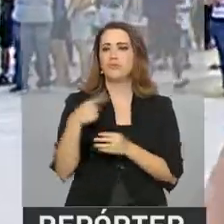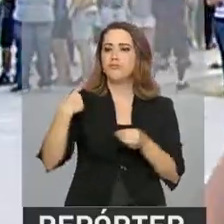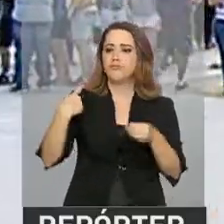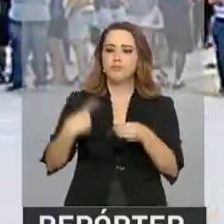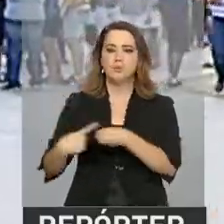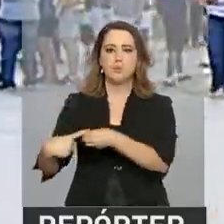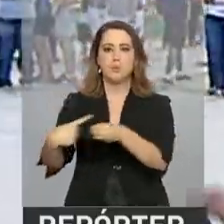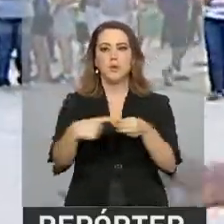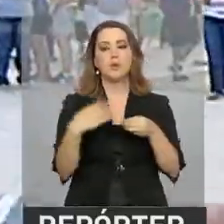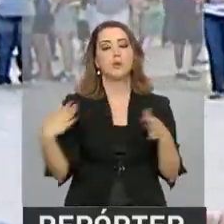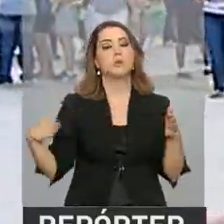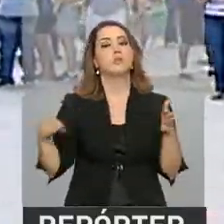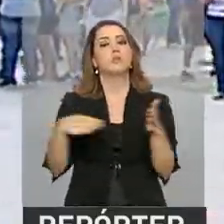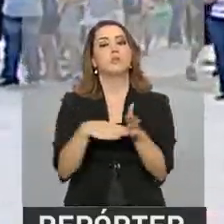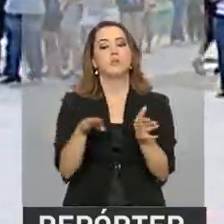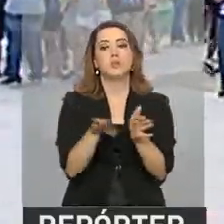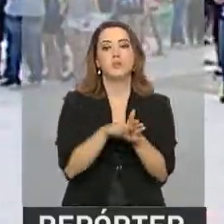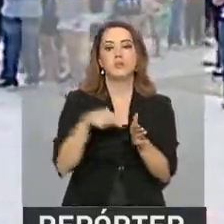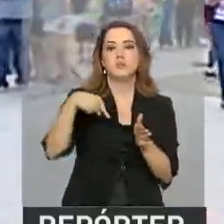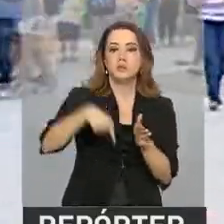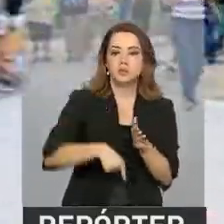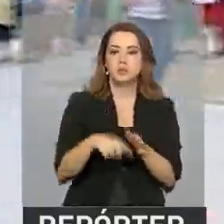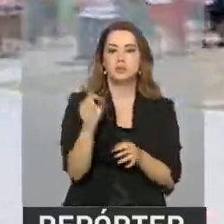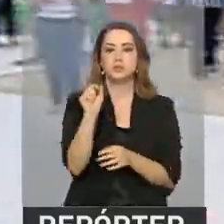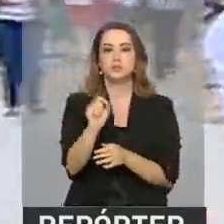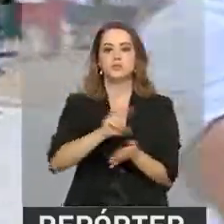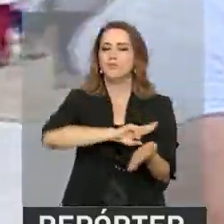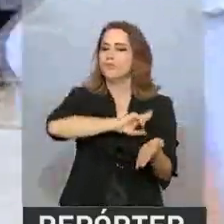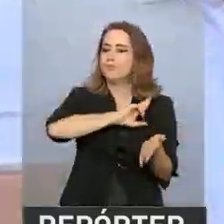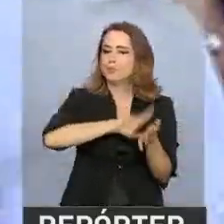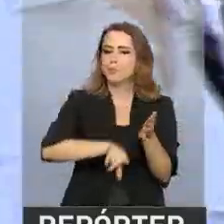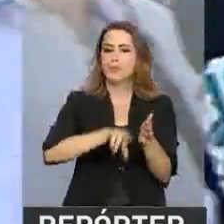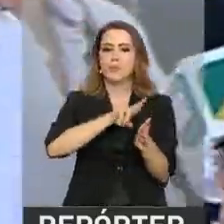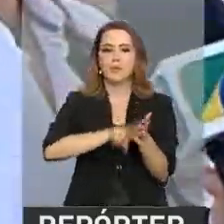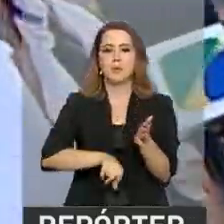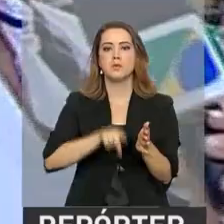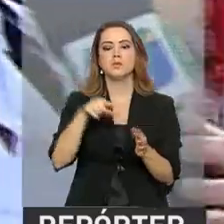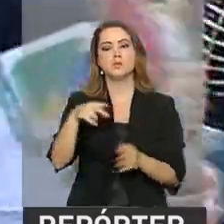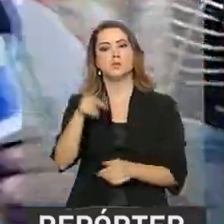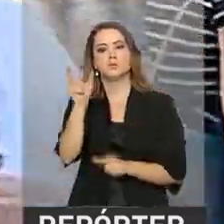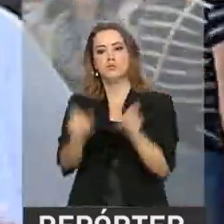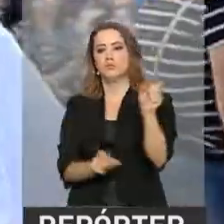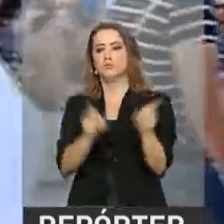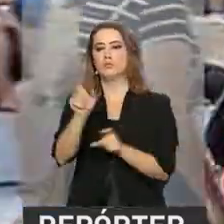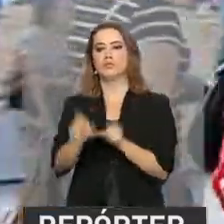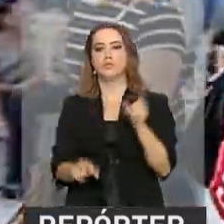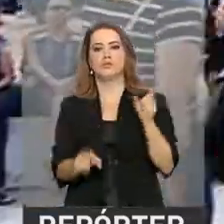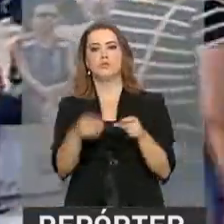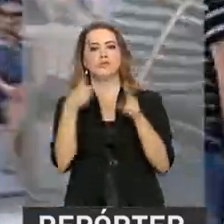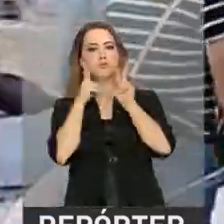Pier Mauá e vai até os antigos armazéns. E olha, tem muita gente aqui assistindo aos